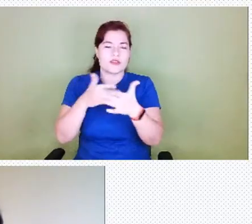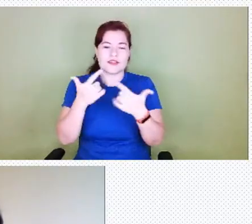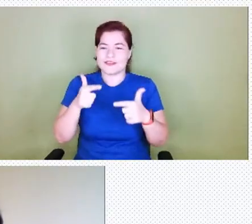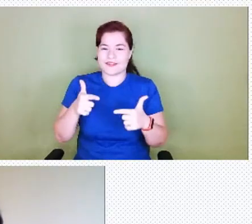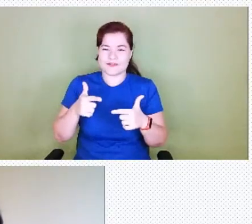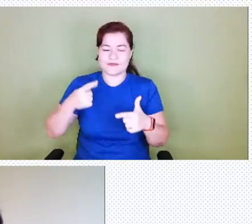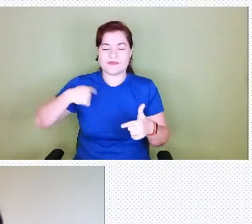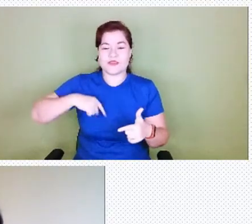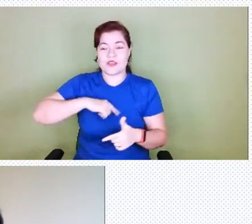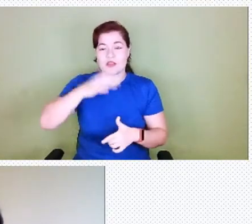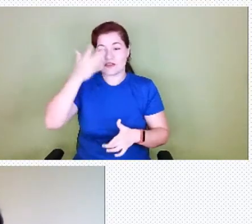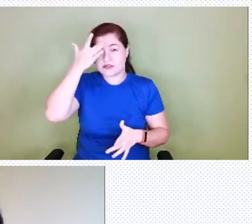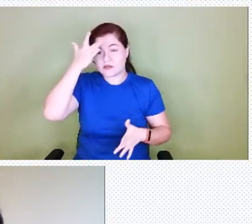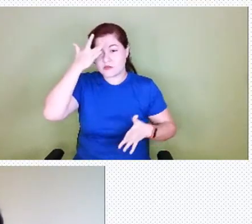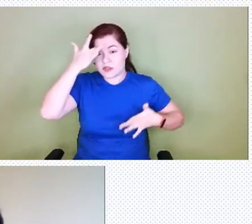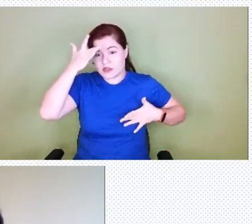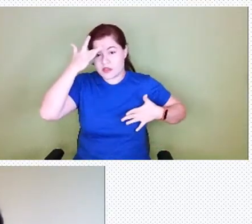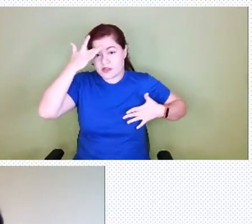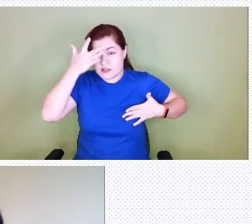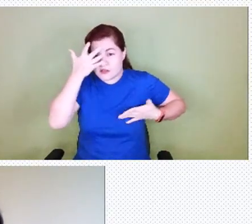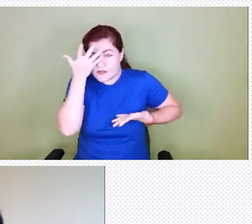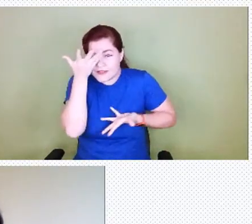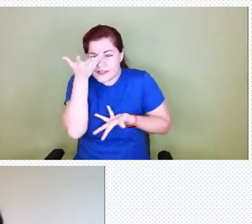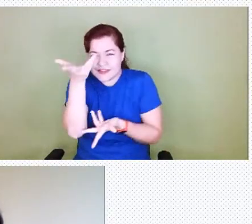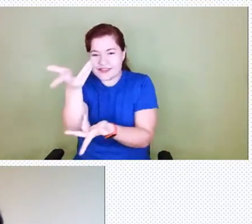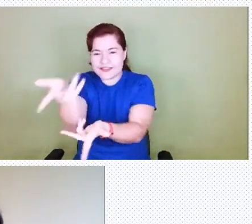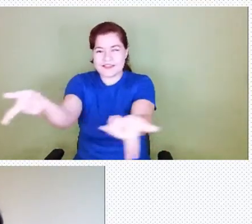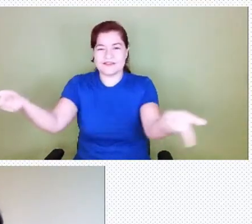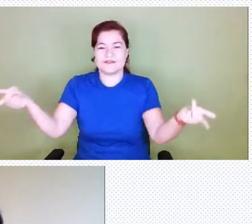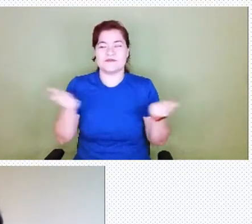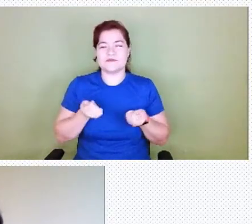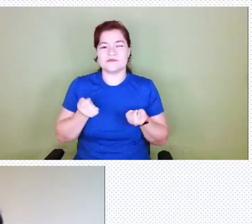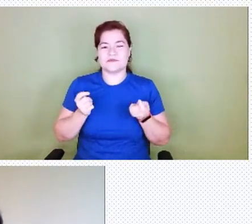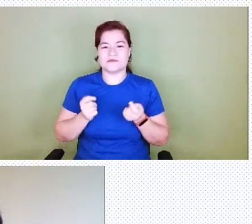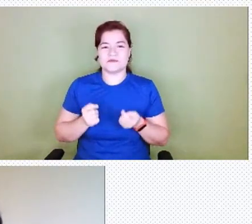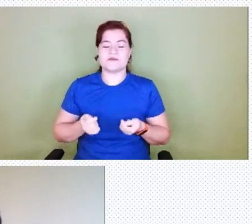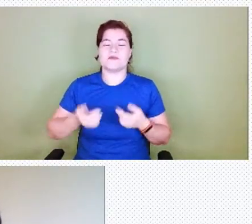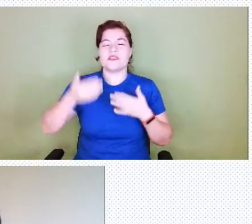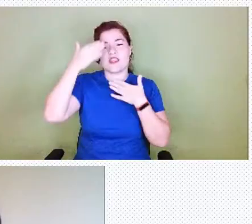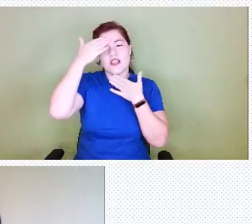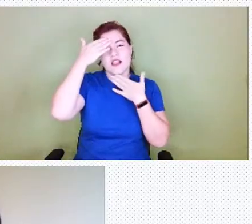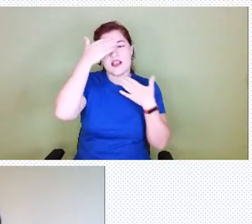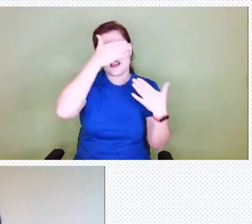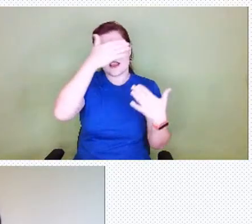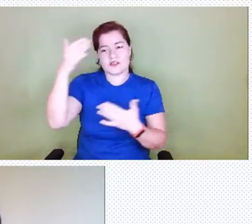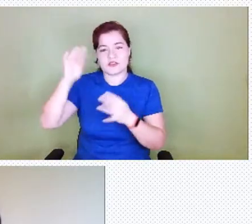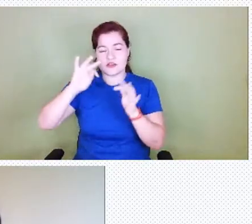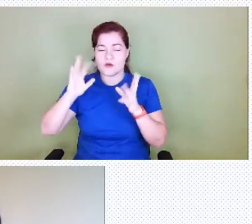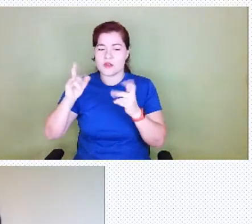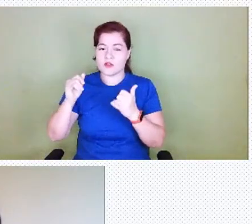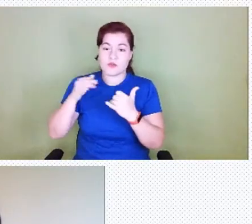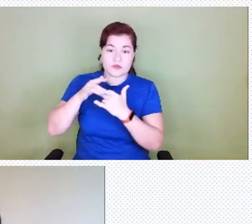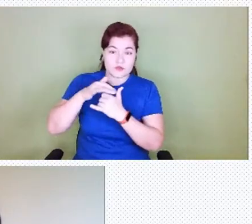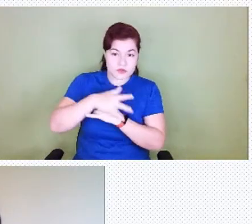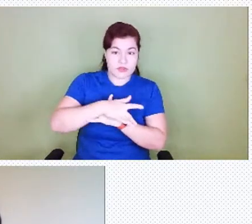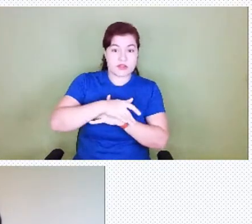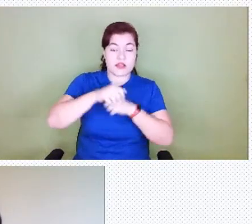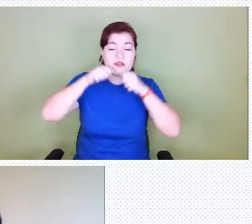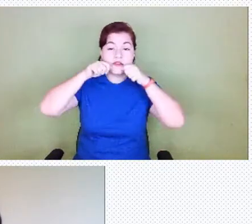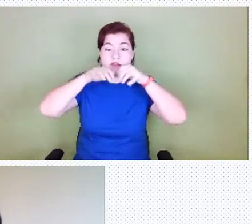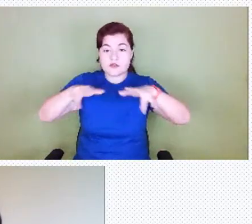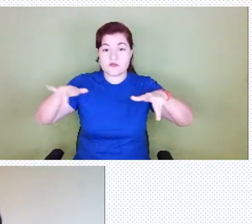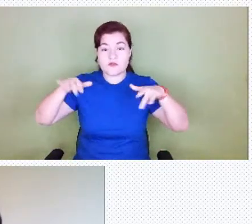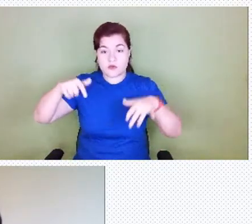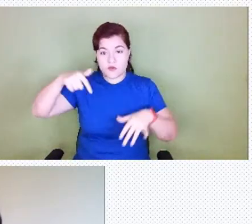corações podem se irradiar por toda parte. Gratidão a todos os canais que divulgam este